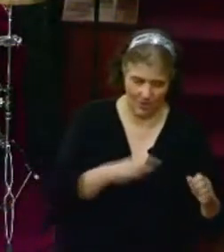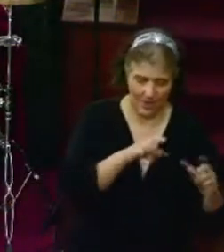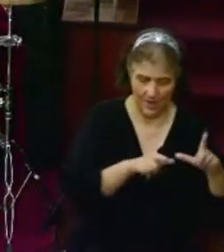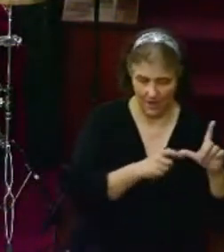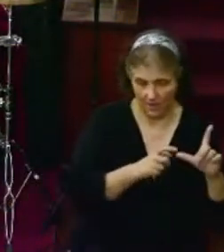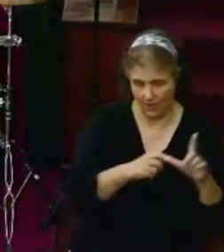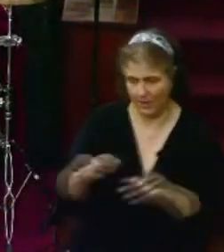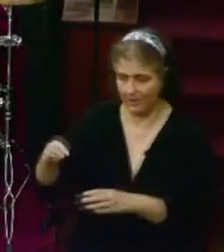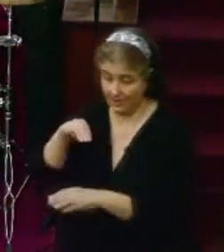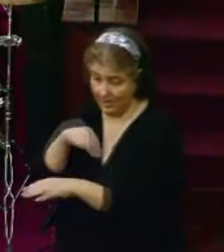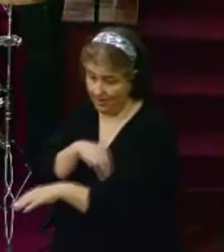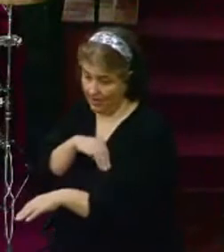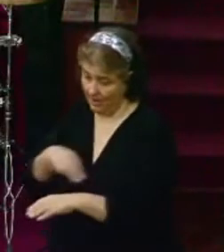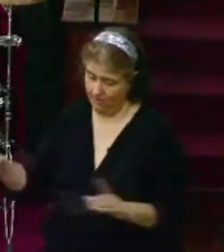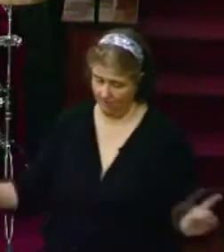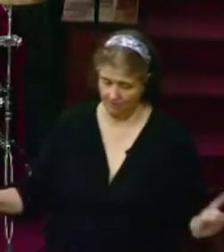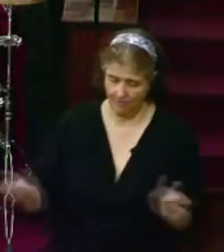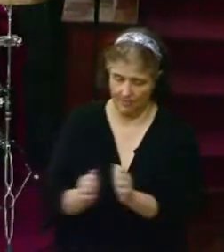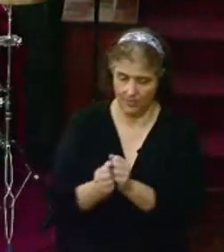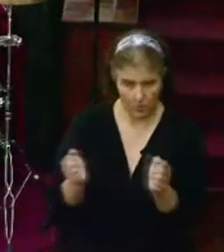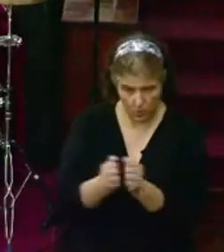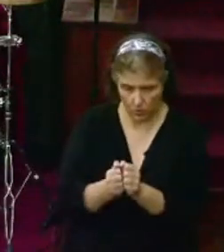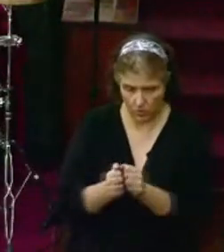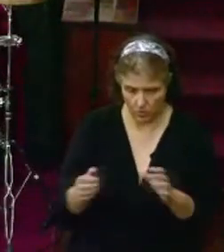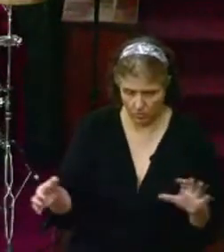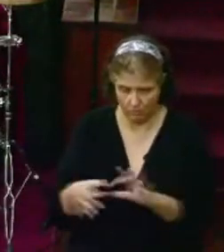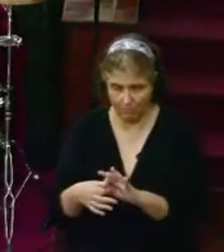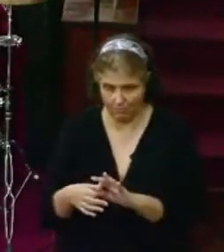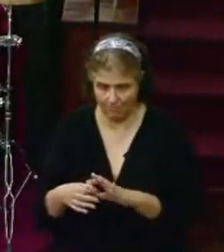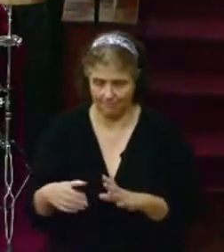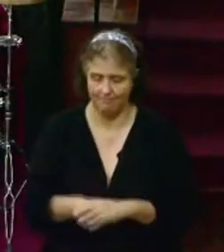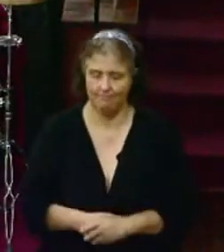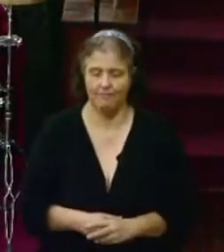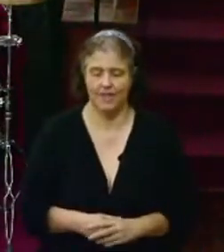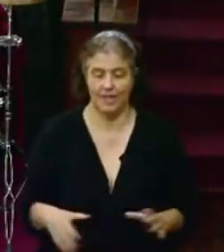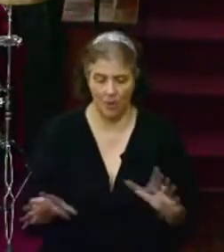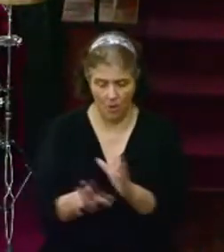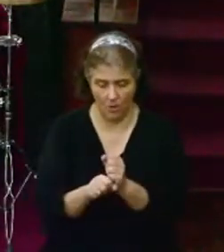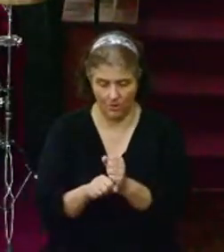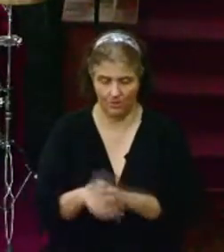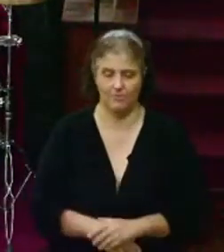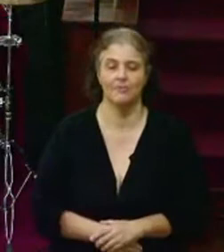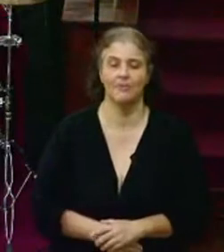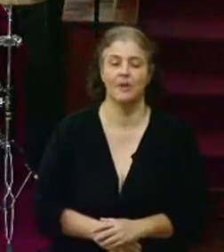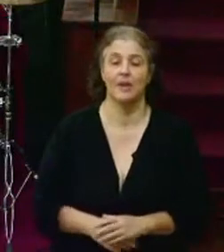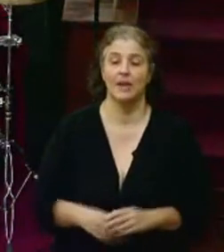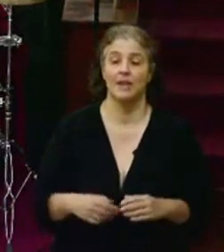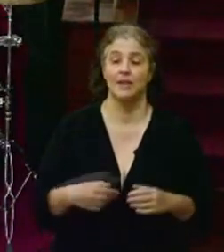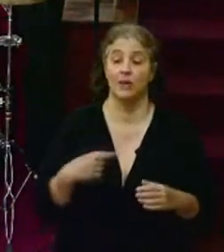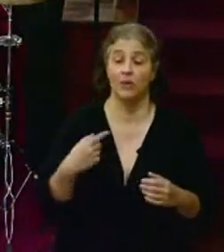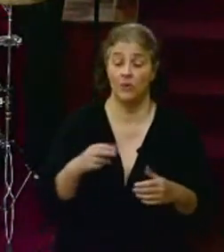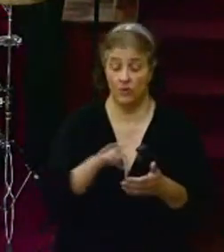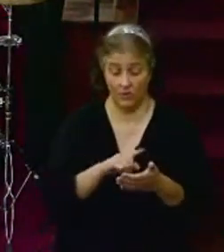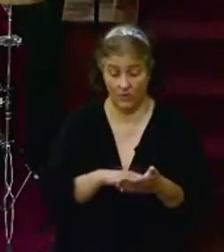8, e é registrado aqui por Lucas no texto que acabamos de ler. Ou seja, irmãos, esse texto há de nos ensinar